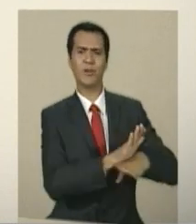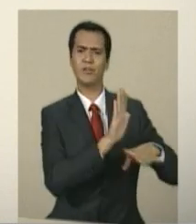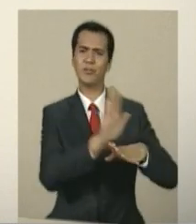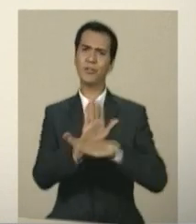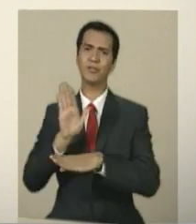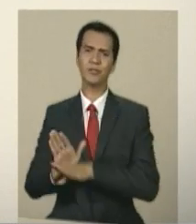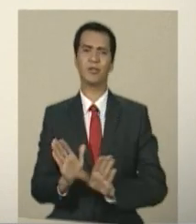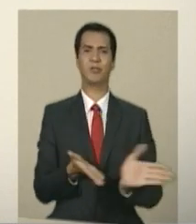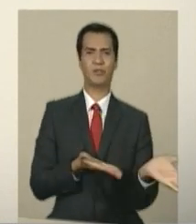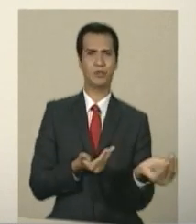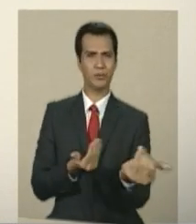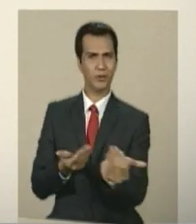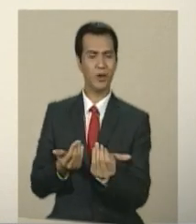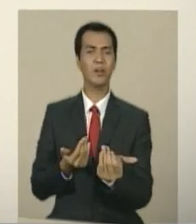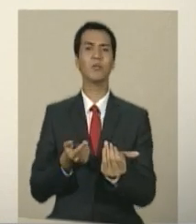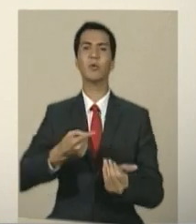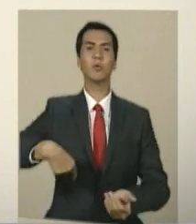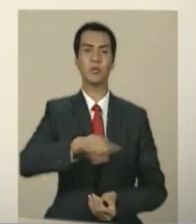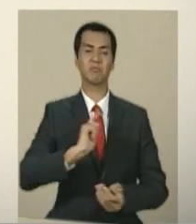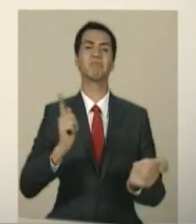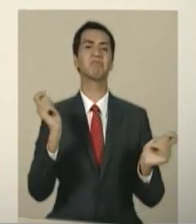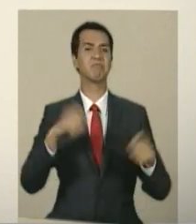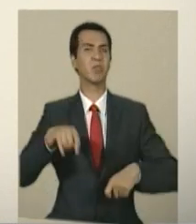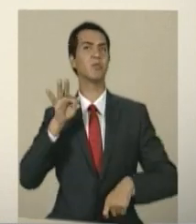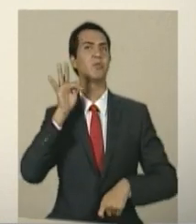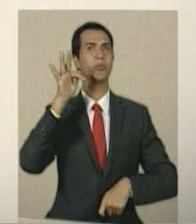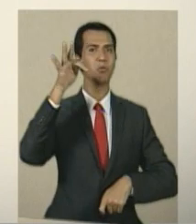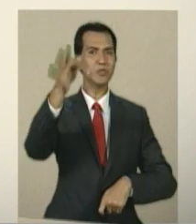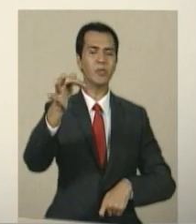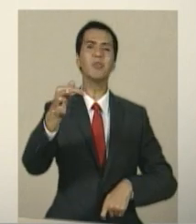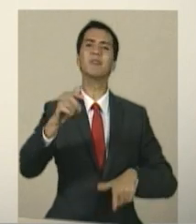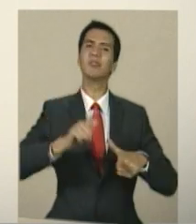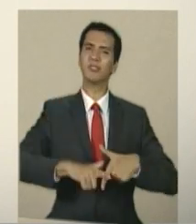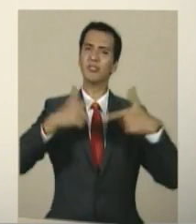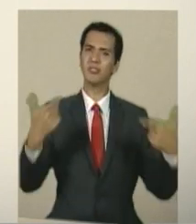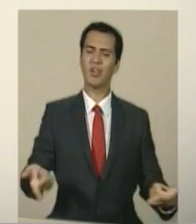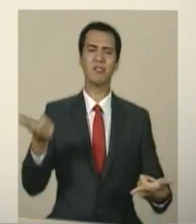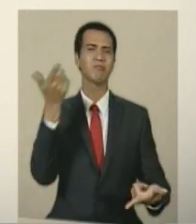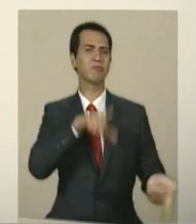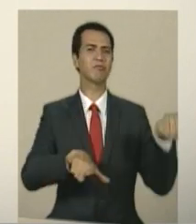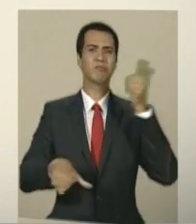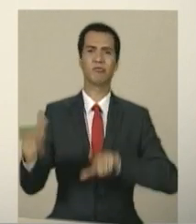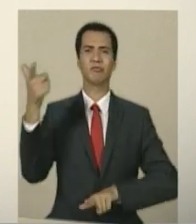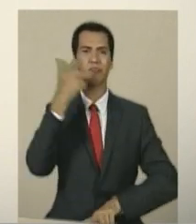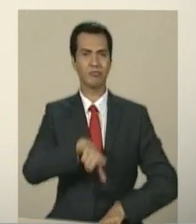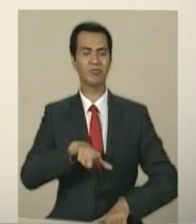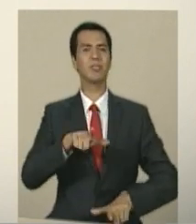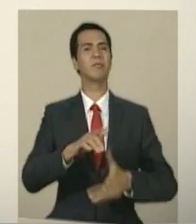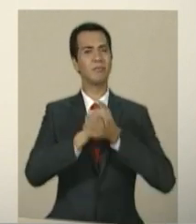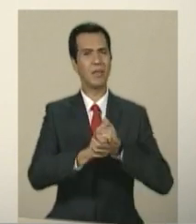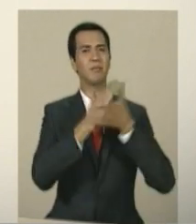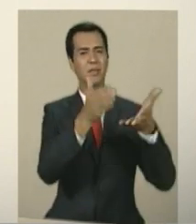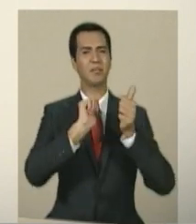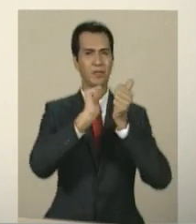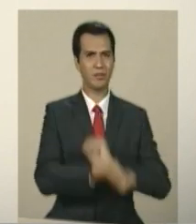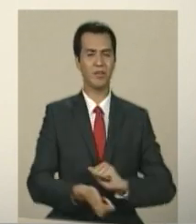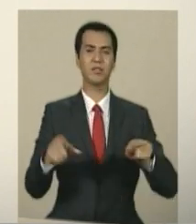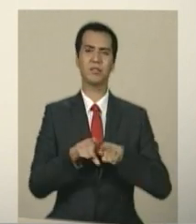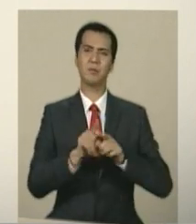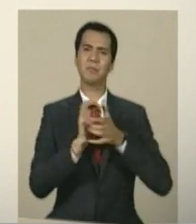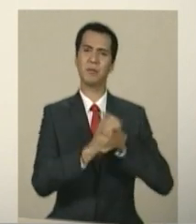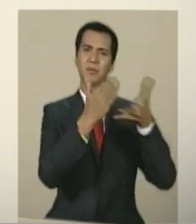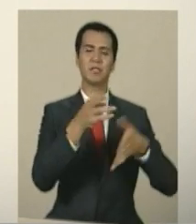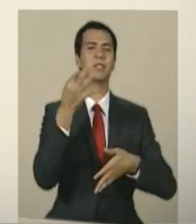os nossos jovens certamente colheremos cada vez mais conquistas Parabéns aos atletas aos